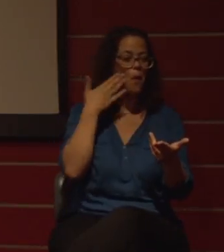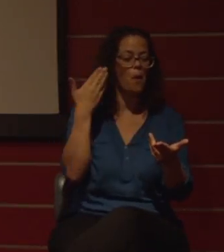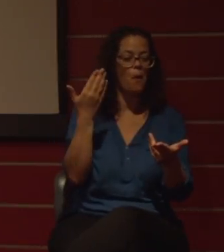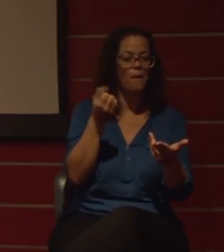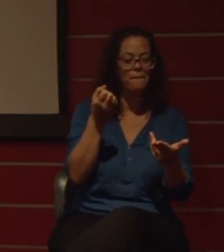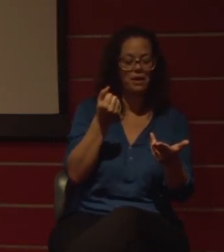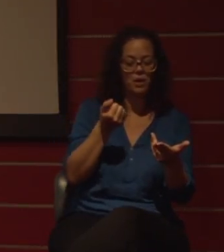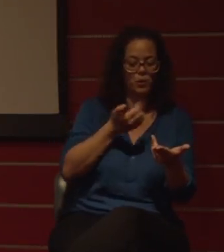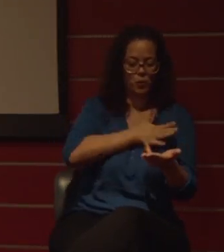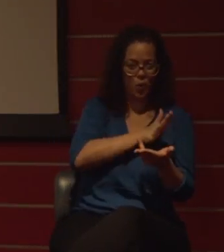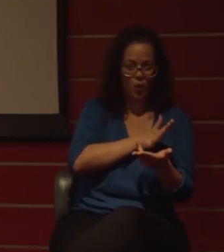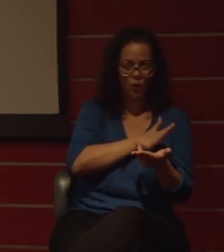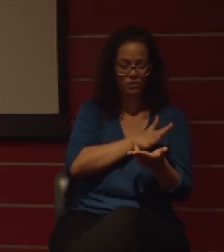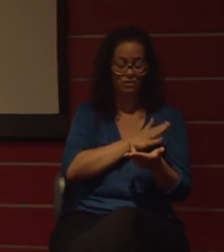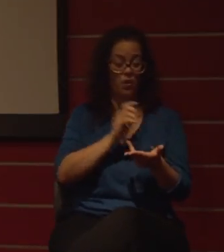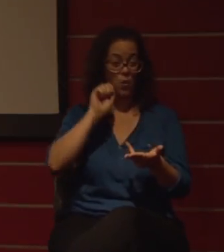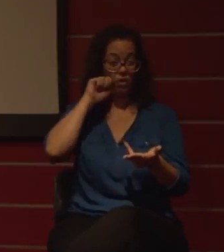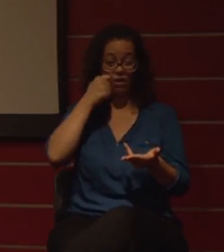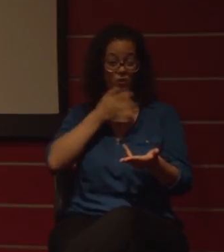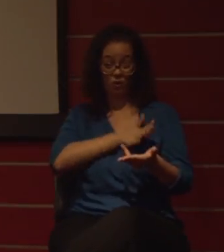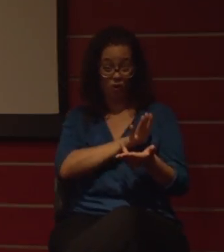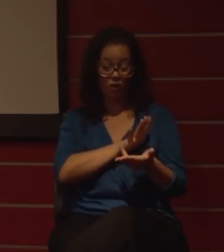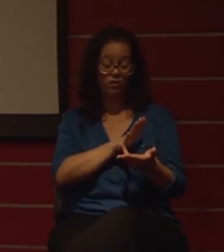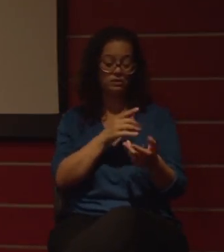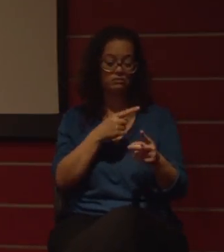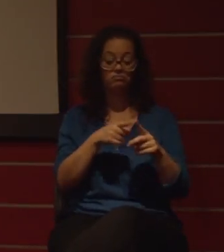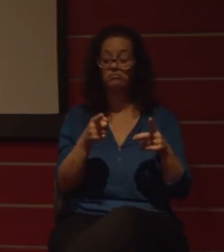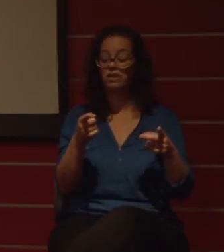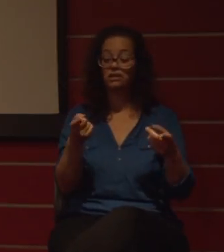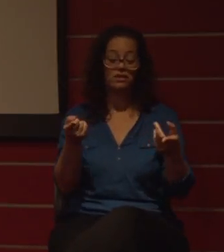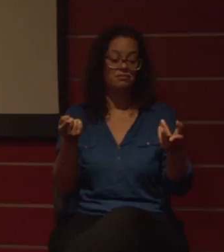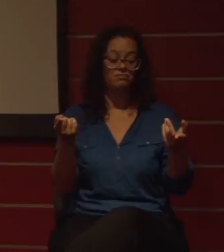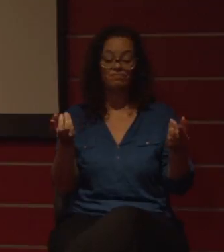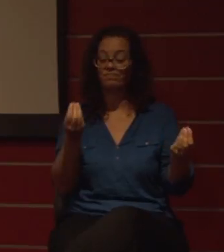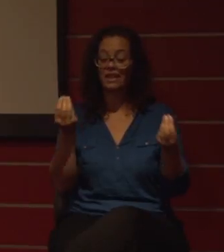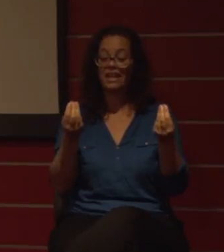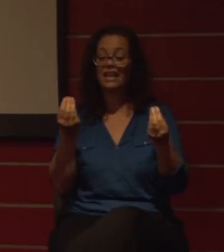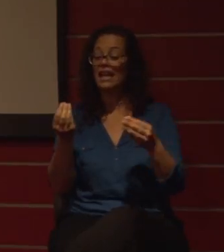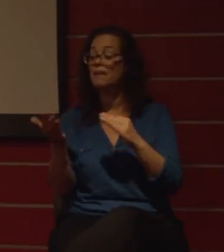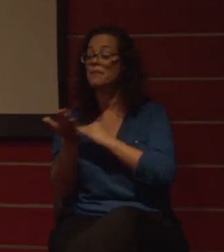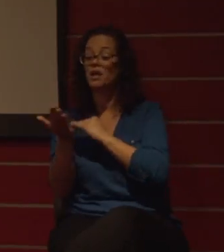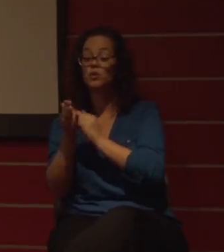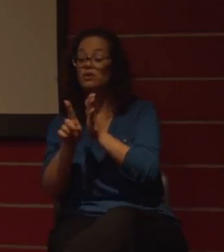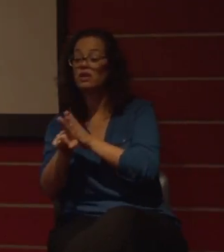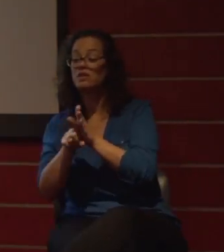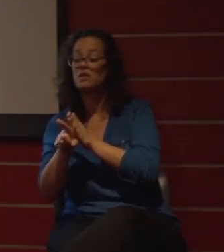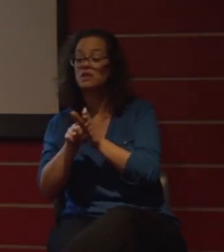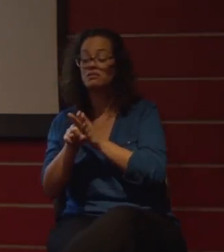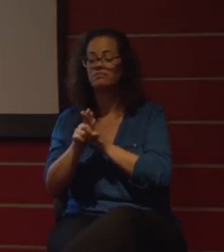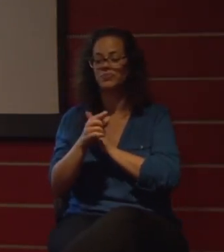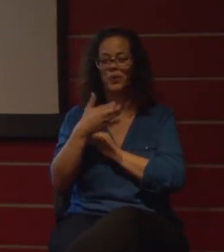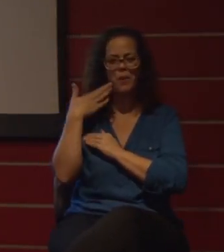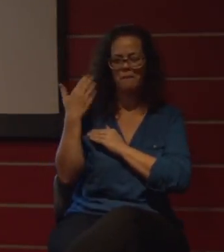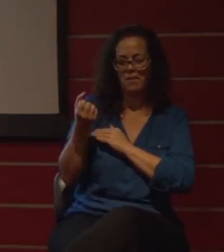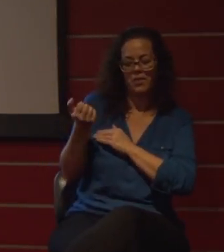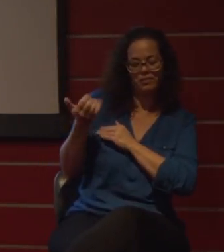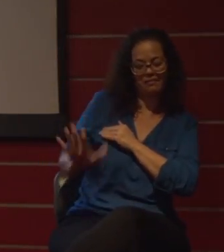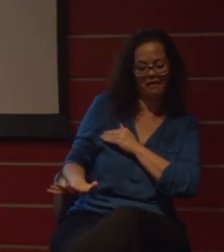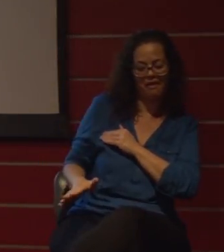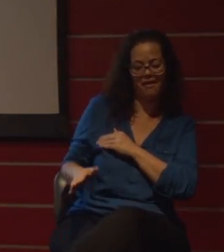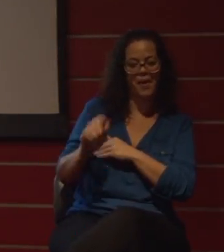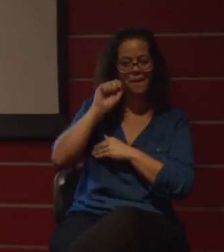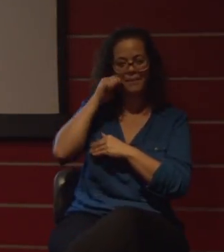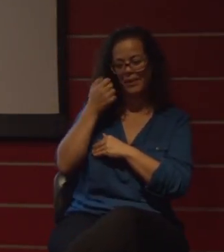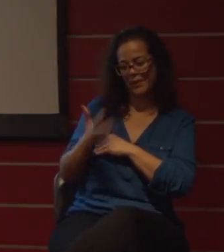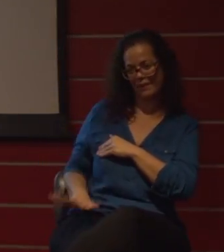dele fazer ele tem que achar um culpado mas ao mesmo tempo Ninguém quer colaborar nem Branco nem preto né Eh